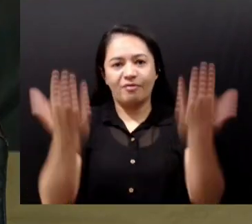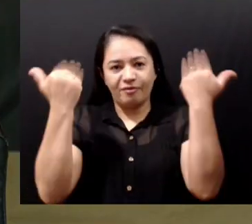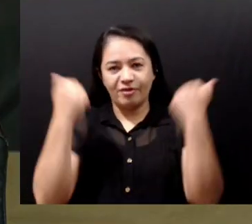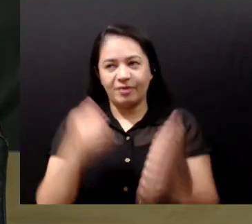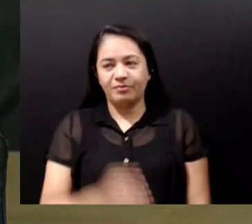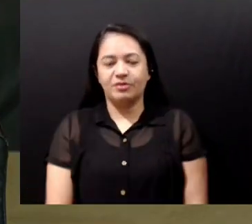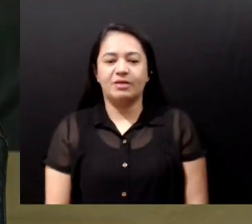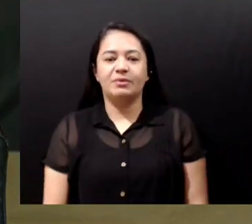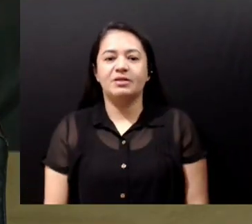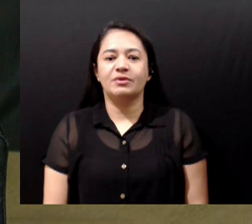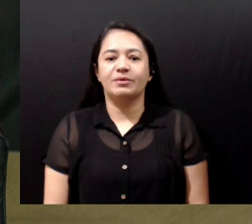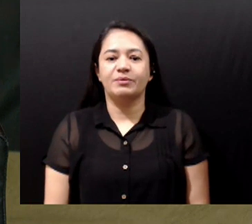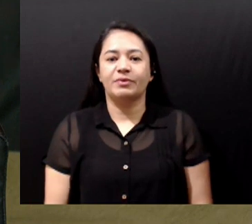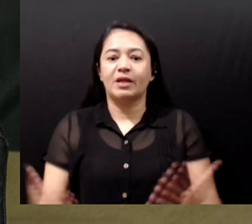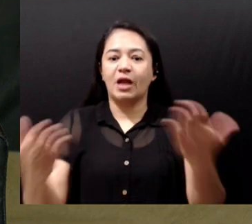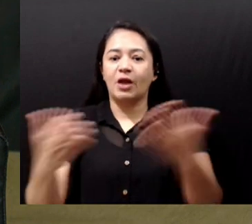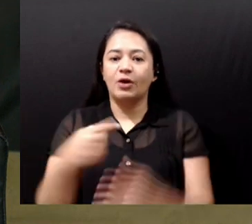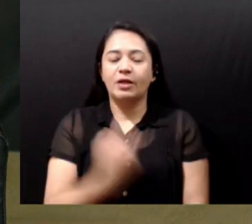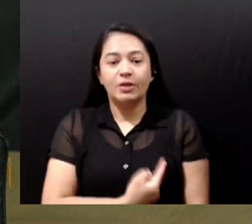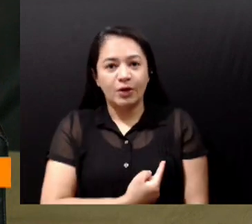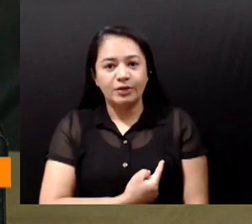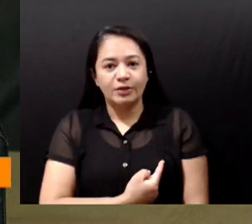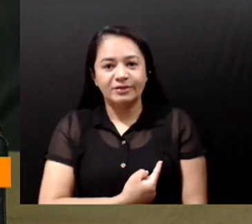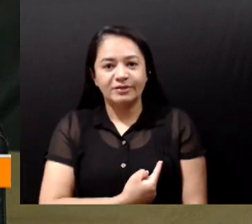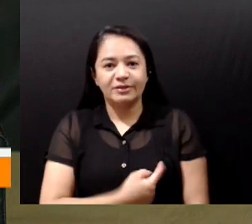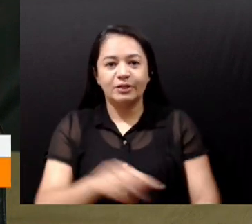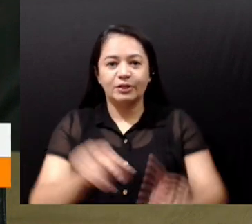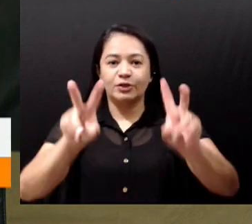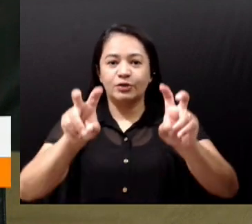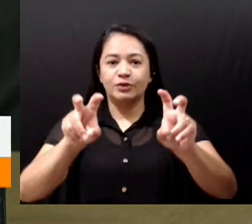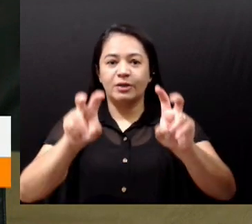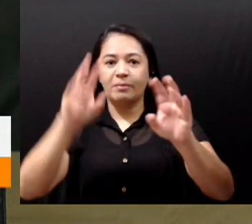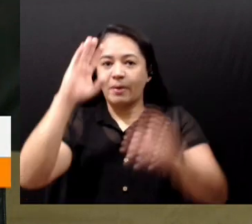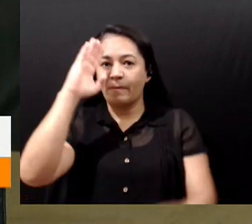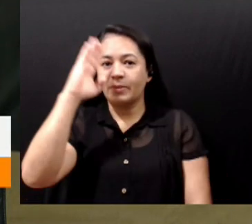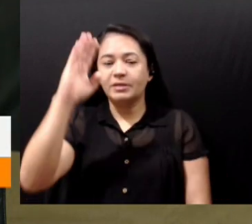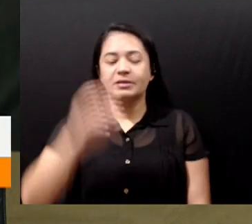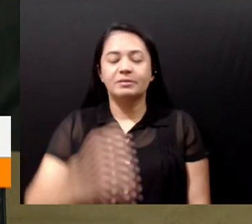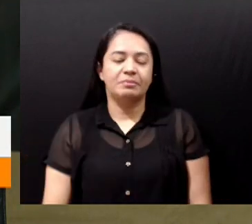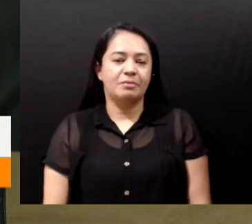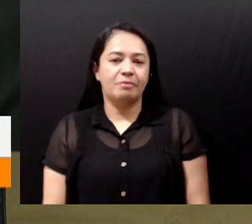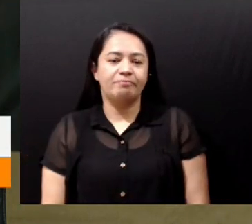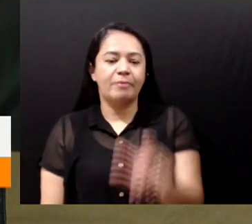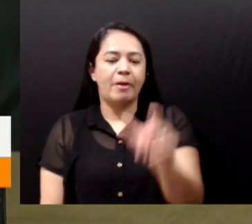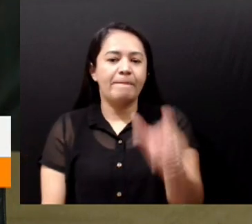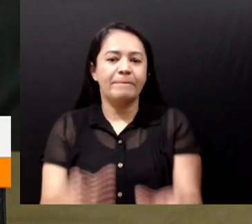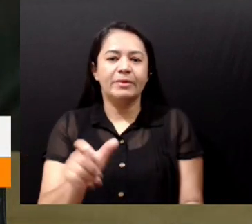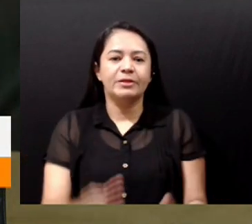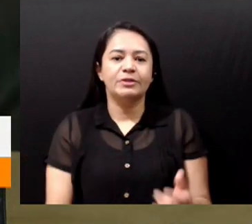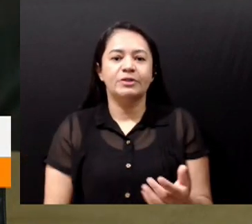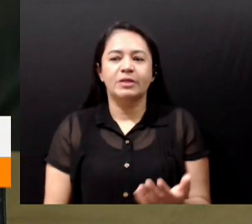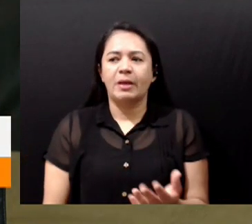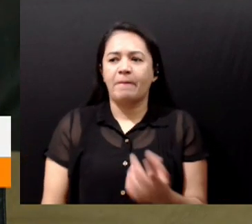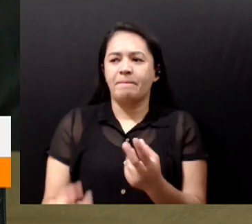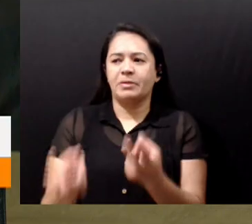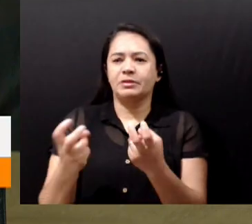agora a gente vai ao nosso tema central, né? Quem é que nunca se deparou com a promessa de perder 10 quilos em 30